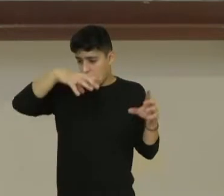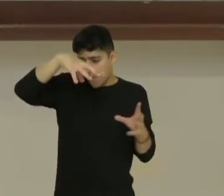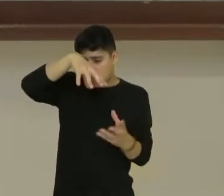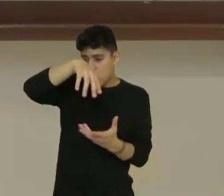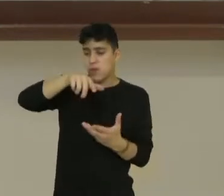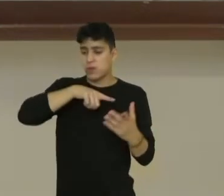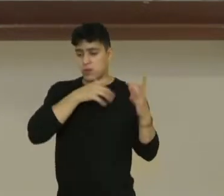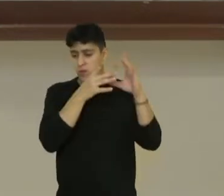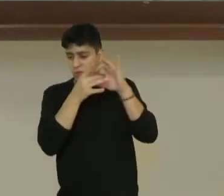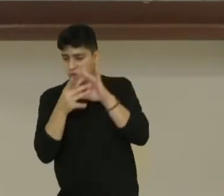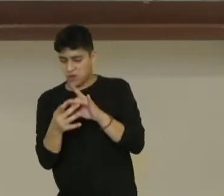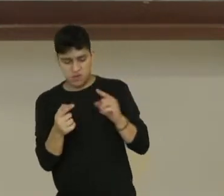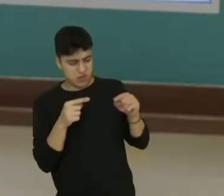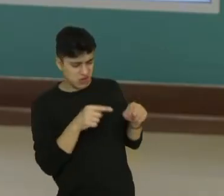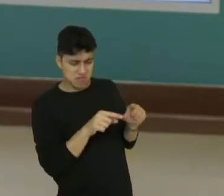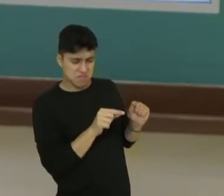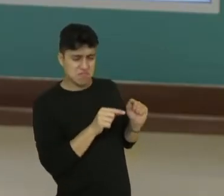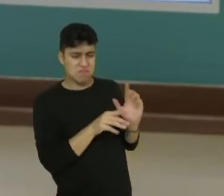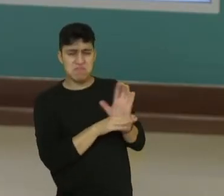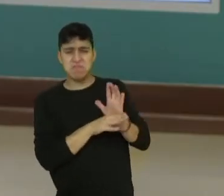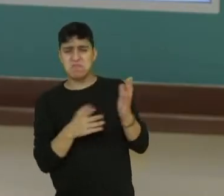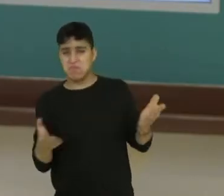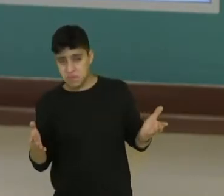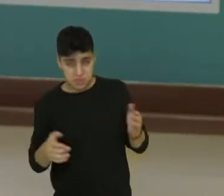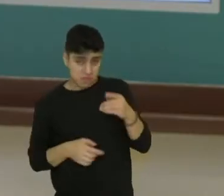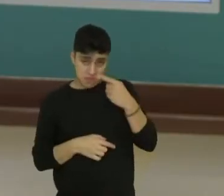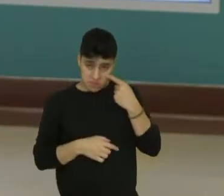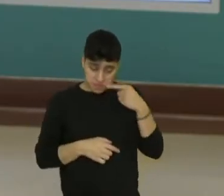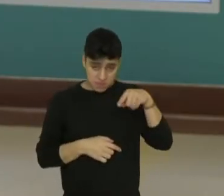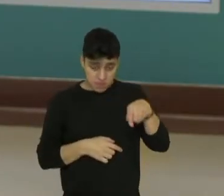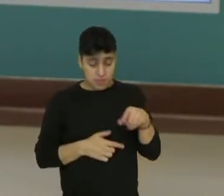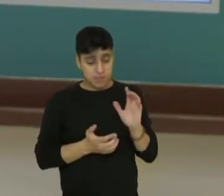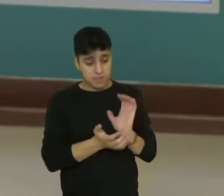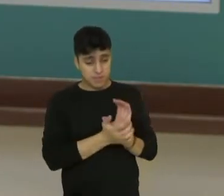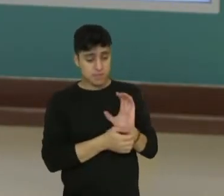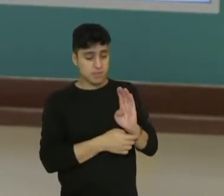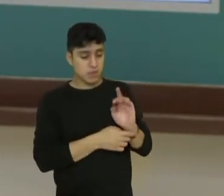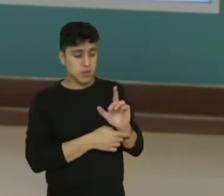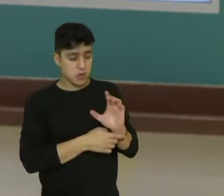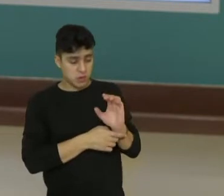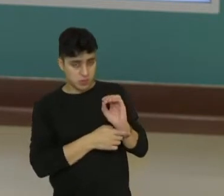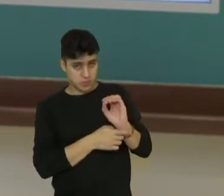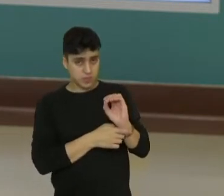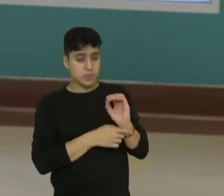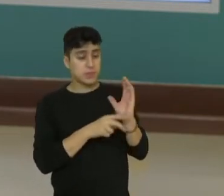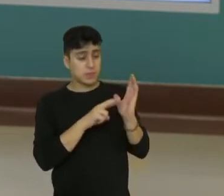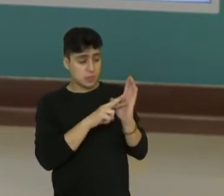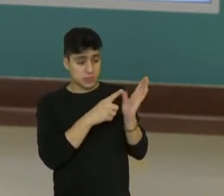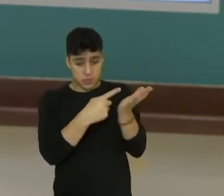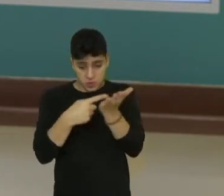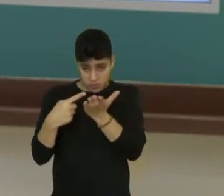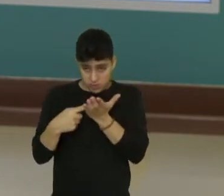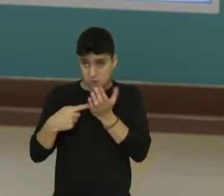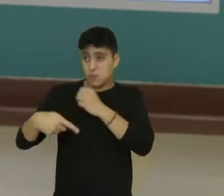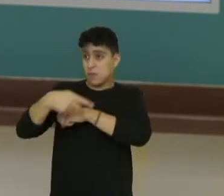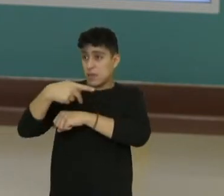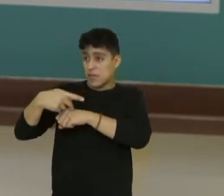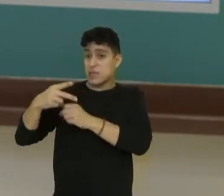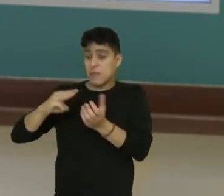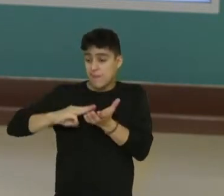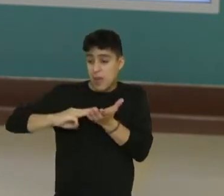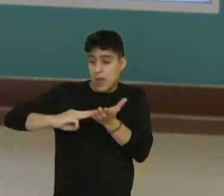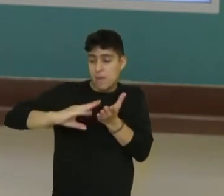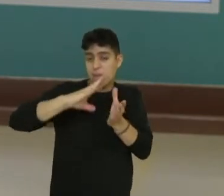bloco econômico. É interessante resgatarmos que o bloco econômico é um acordo entre os países membros, ele não